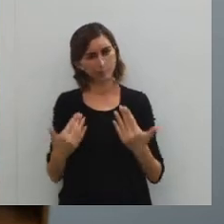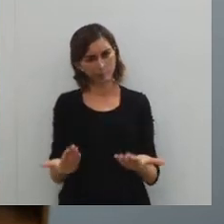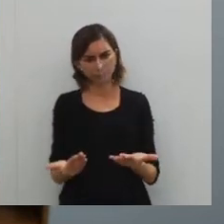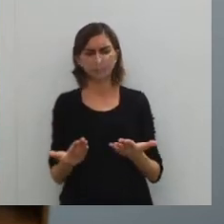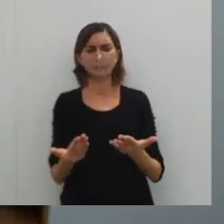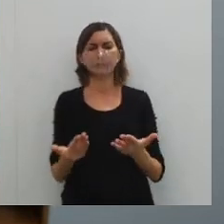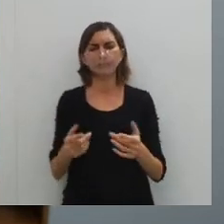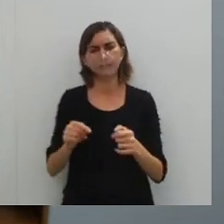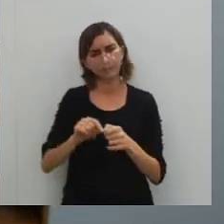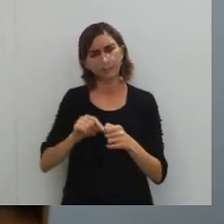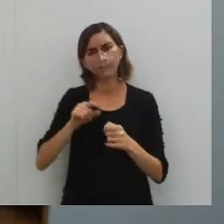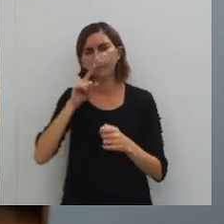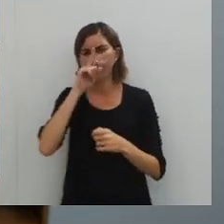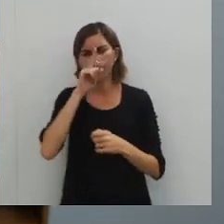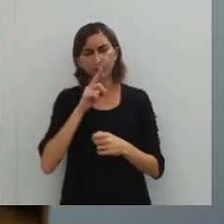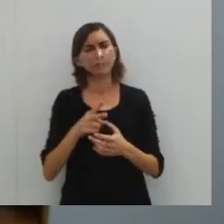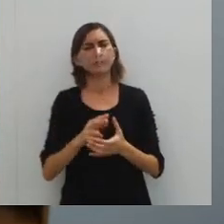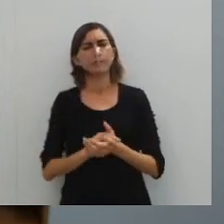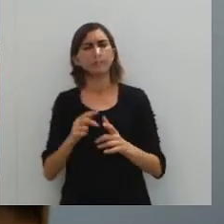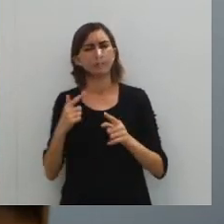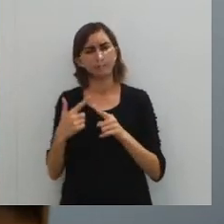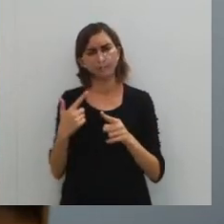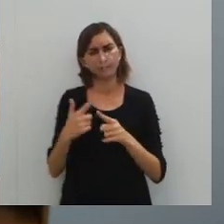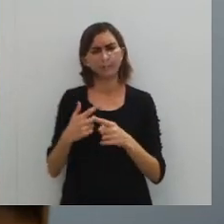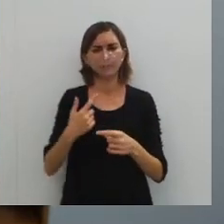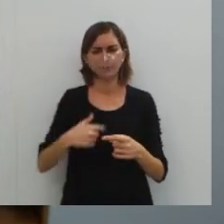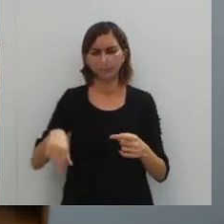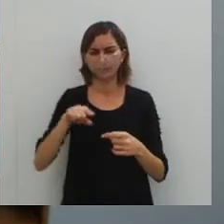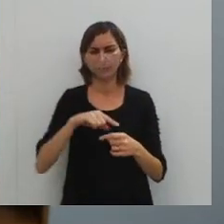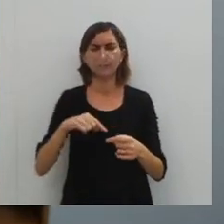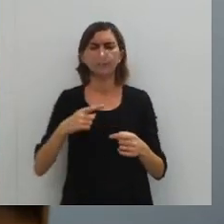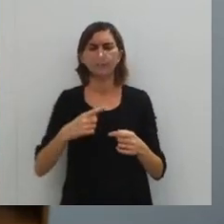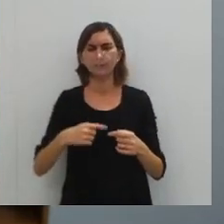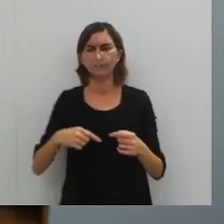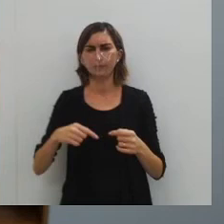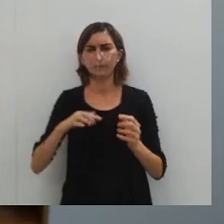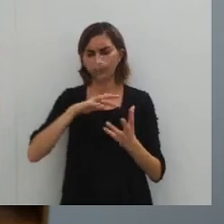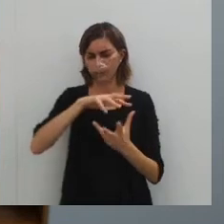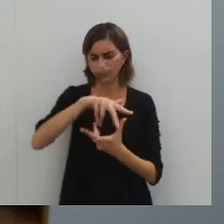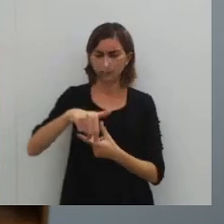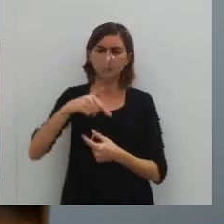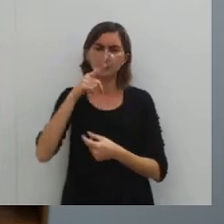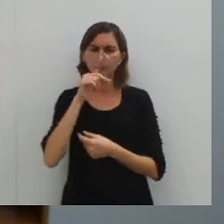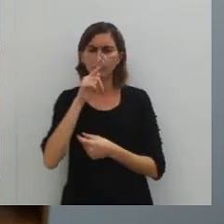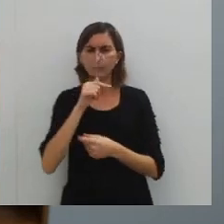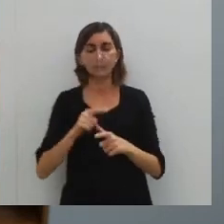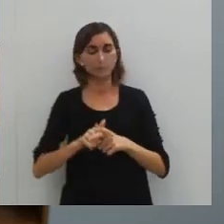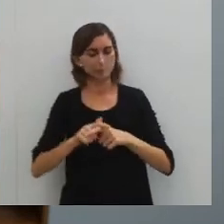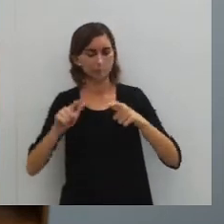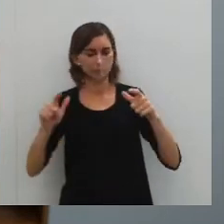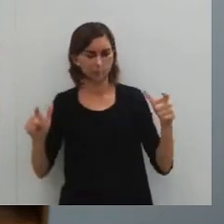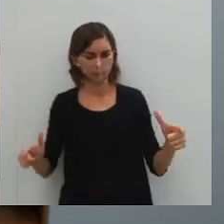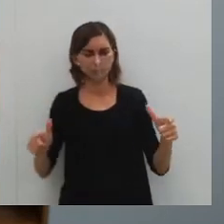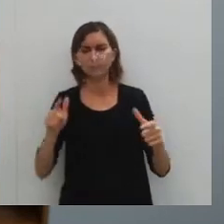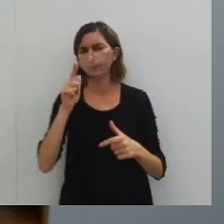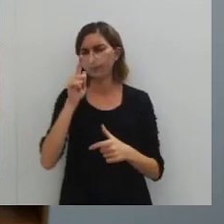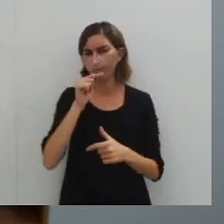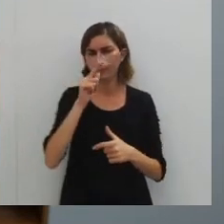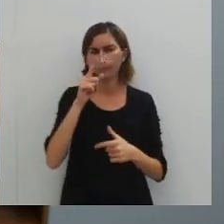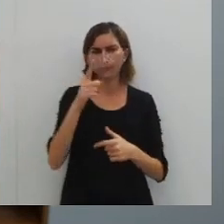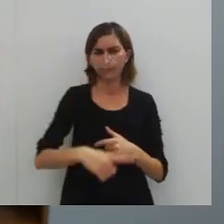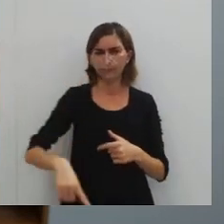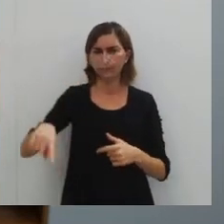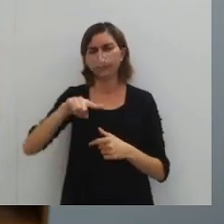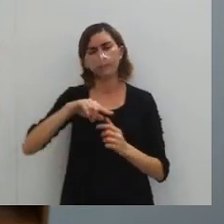Isso é um risco muito grande, porque, apesar de sermos o planeta água, a maior parte da água do